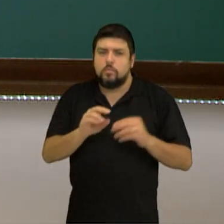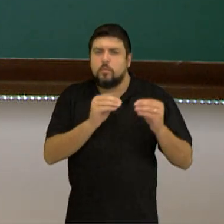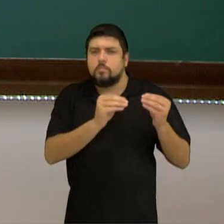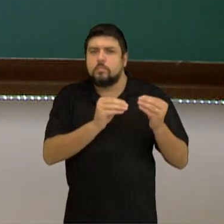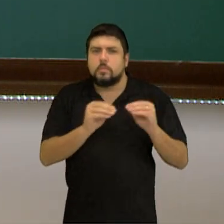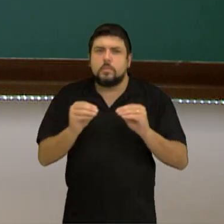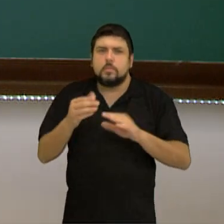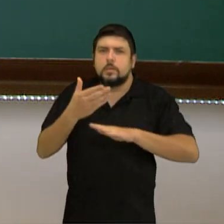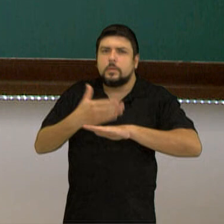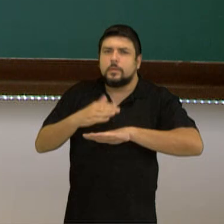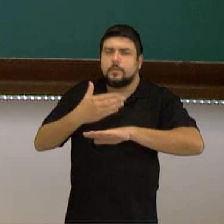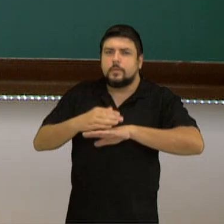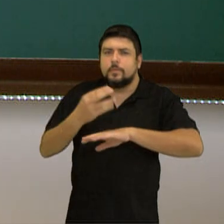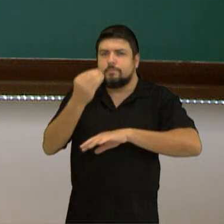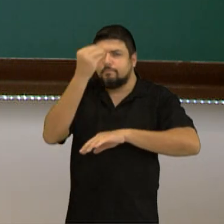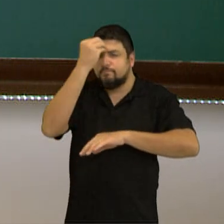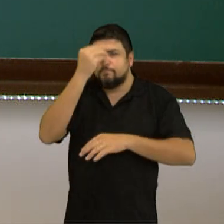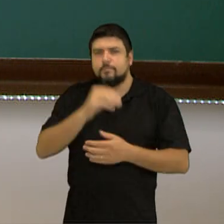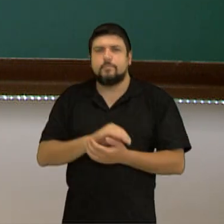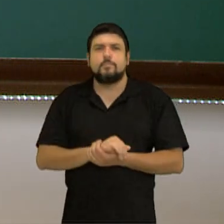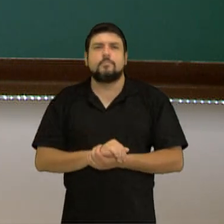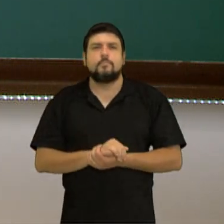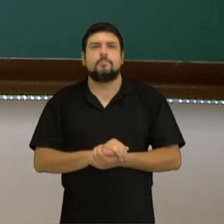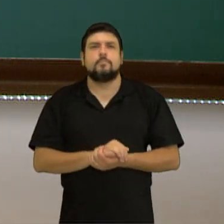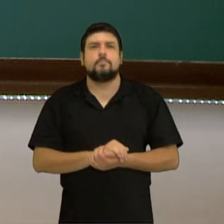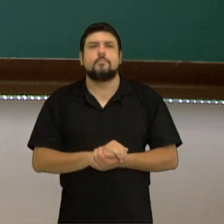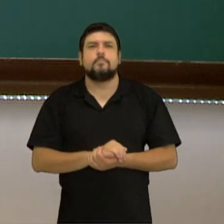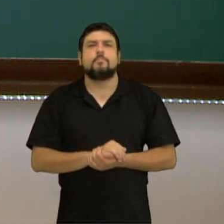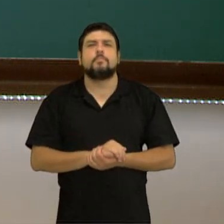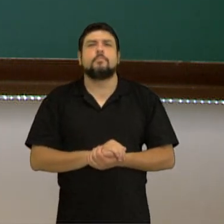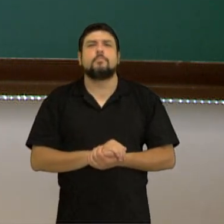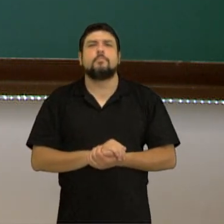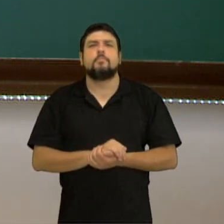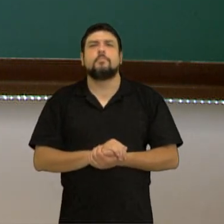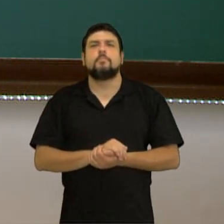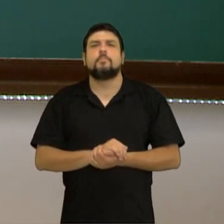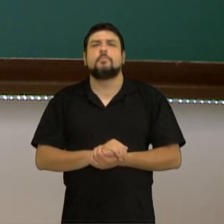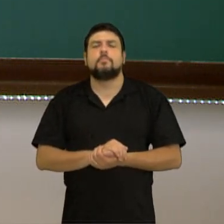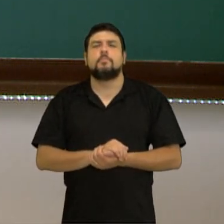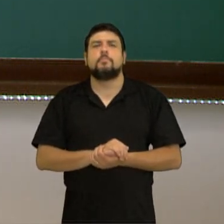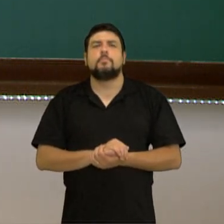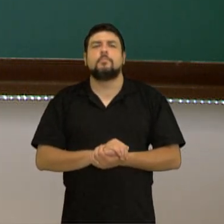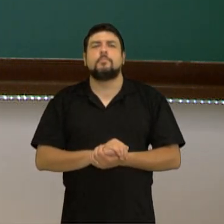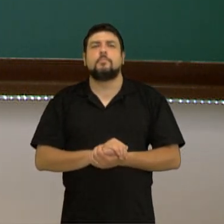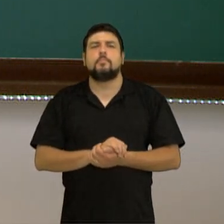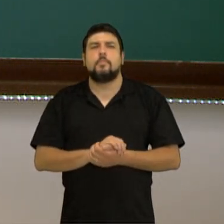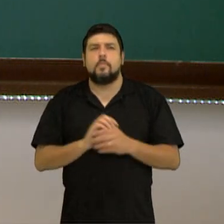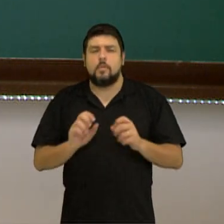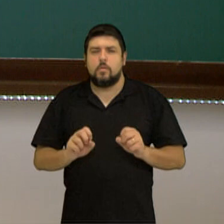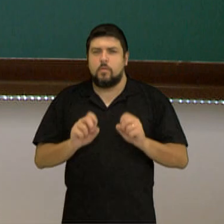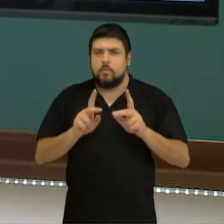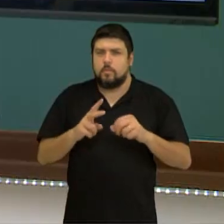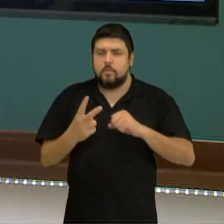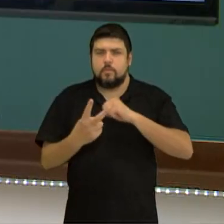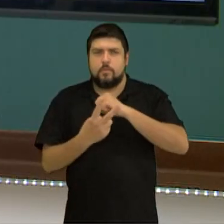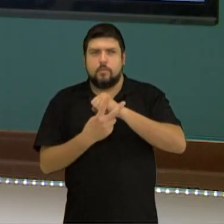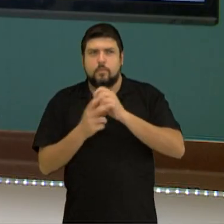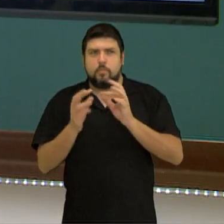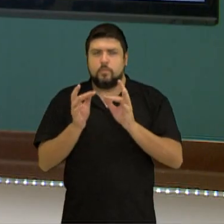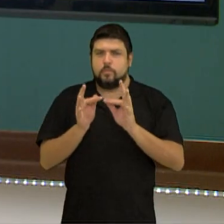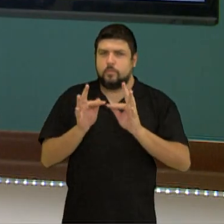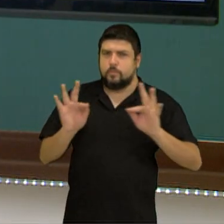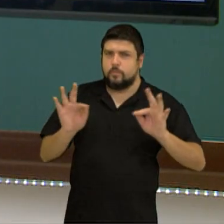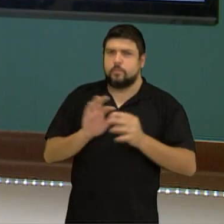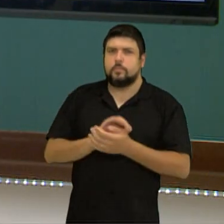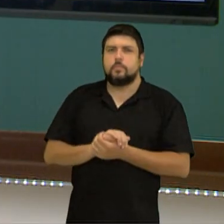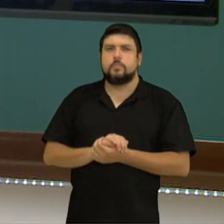com mais facilidade, tá bom? Beleza. Sobre os phrasal verbs, aqui, from